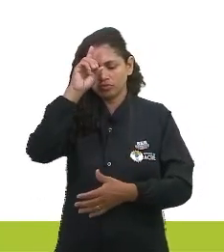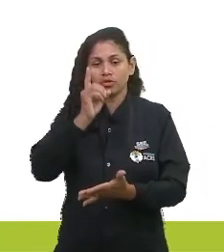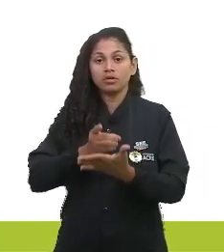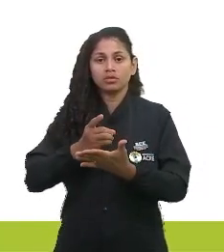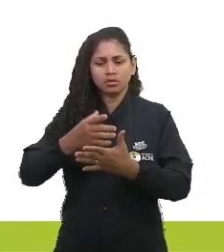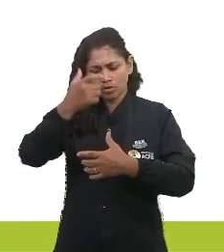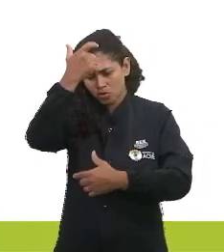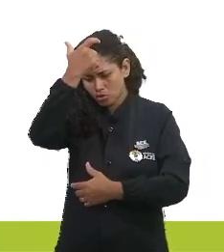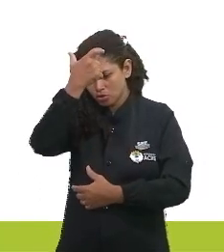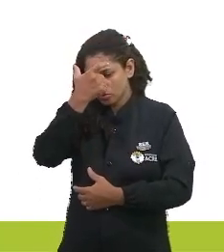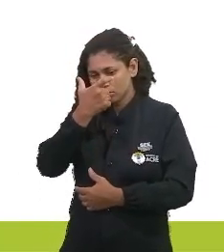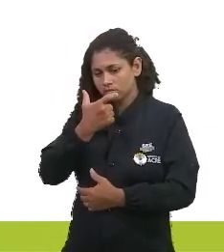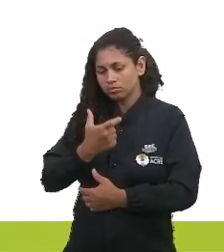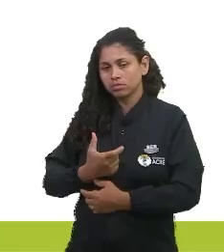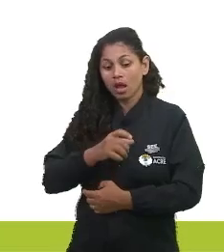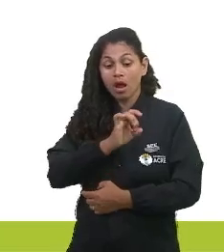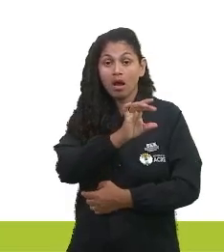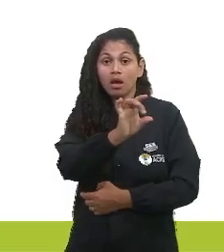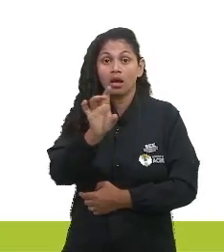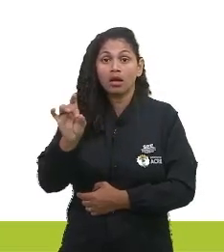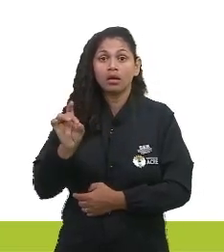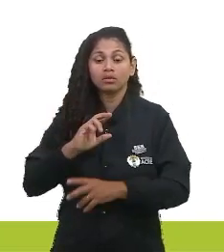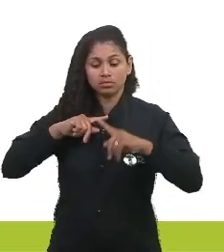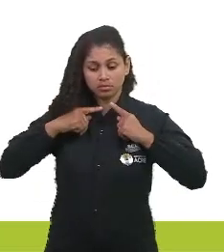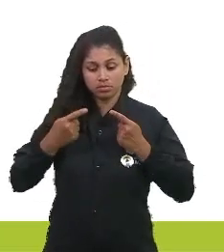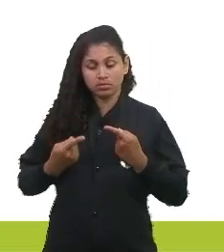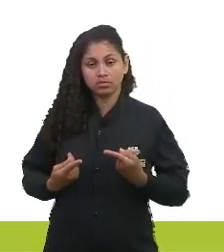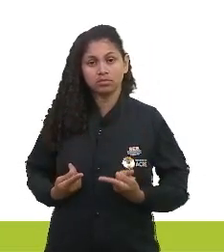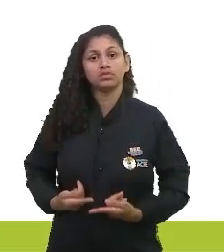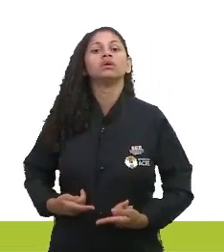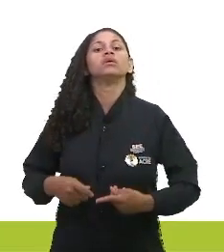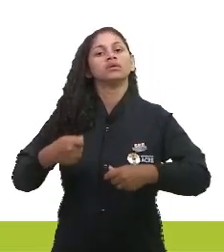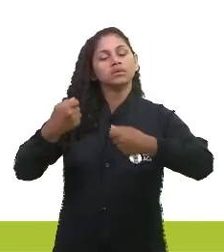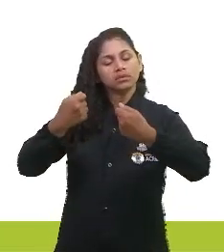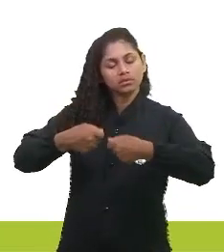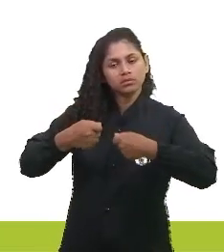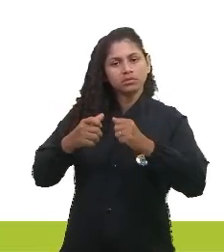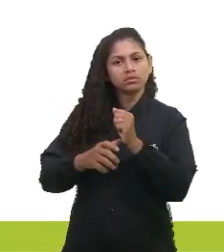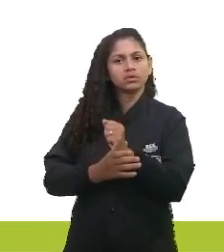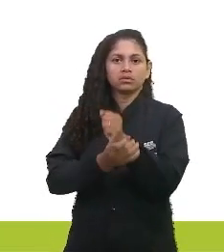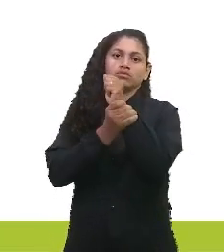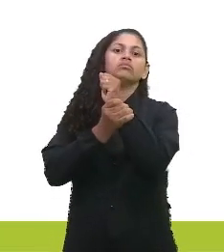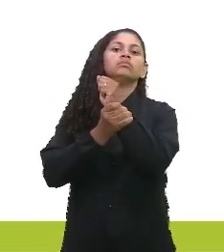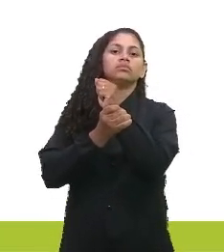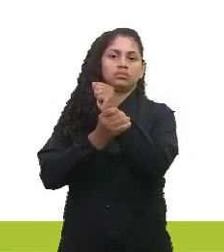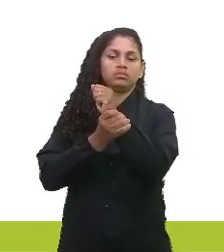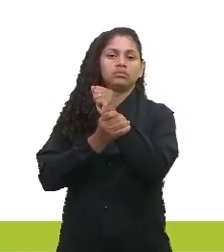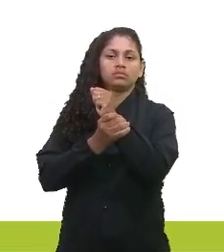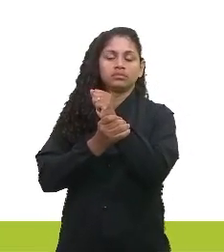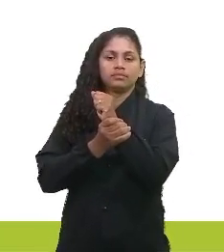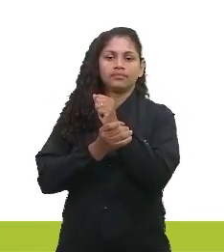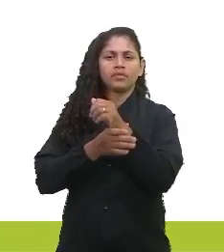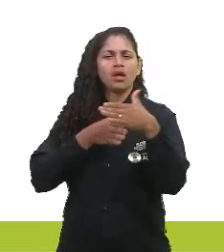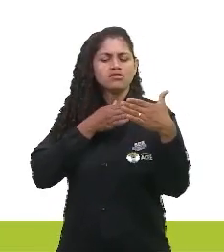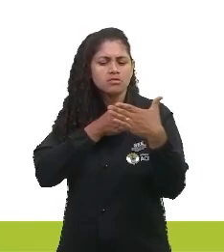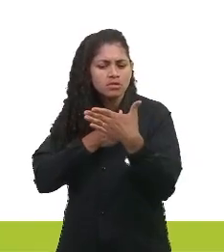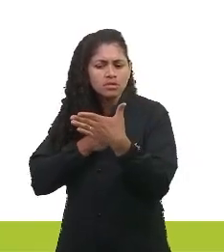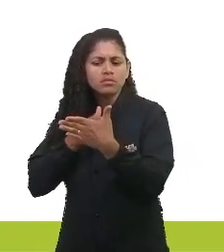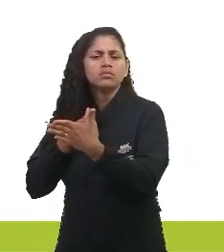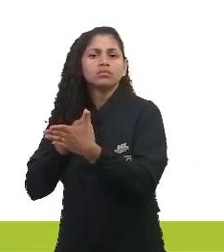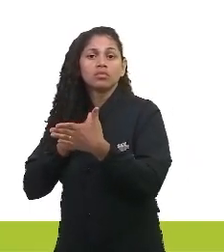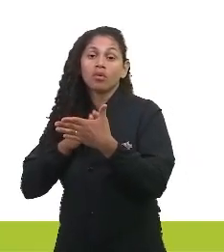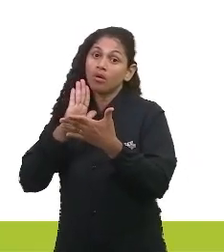que a liberdade de cada ser humano deve ser assegurada, deve ser garantida. Ela é limitada